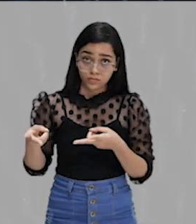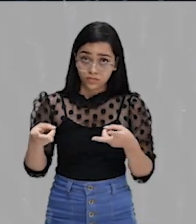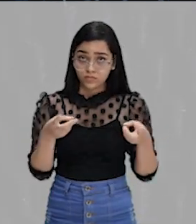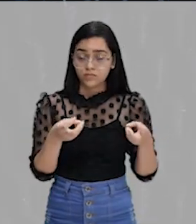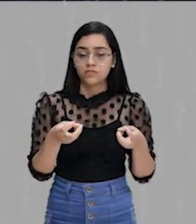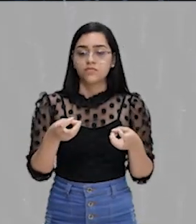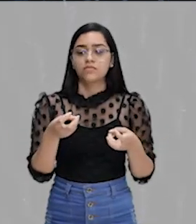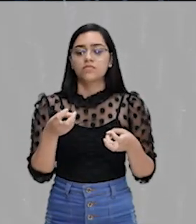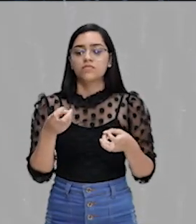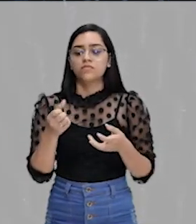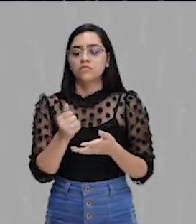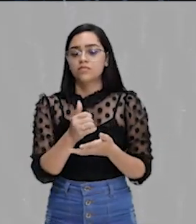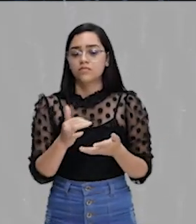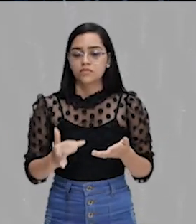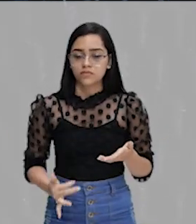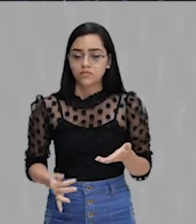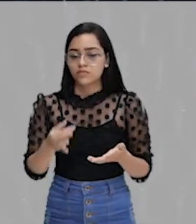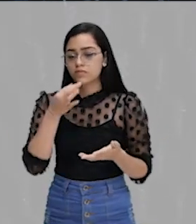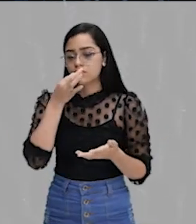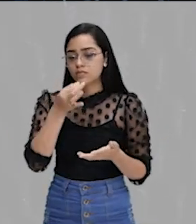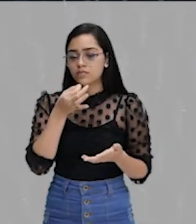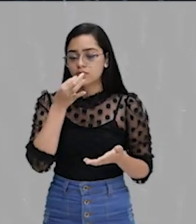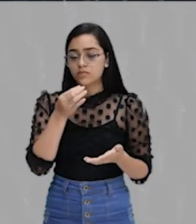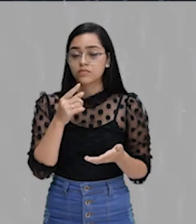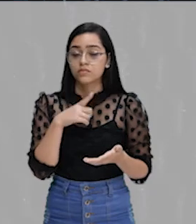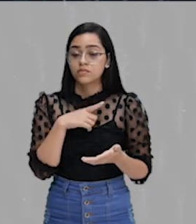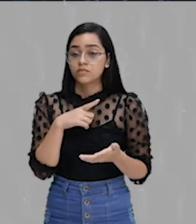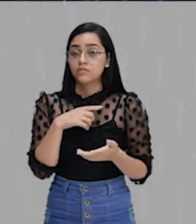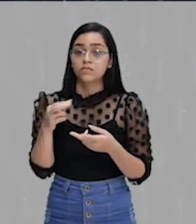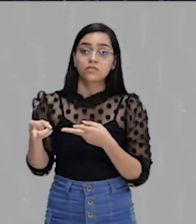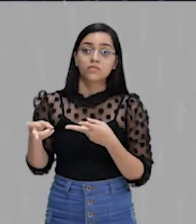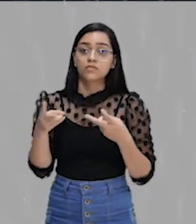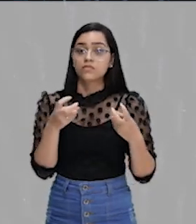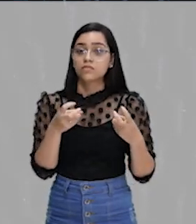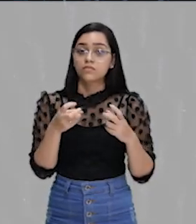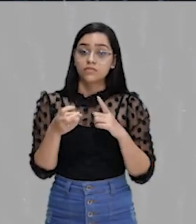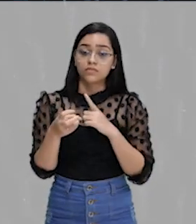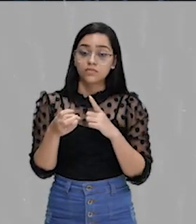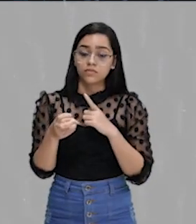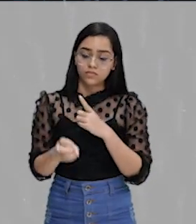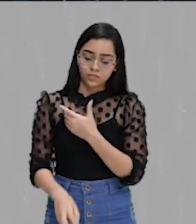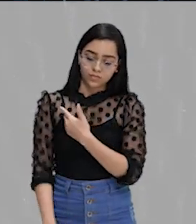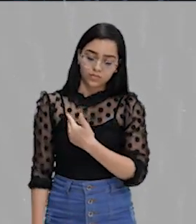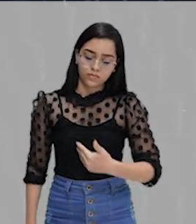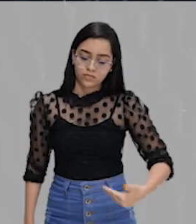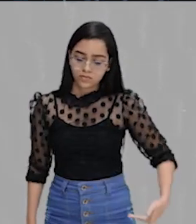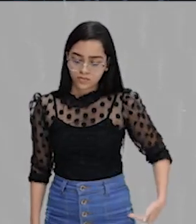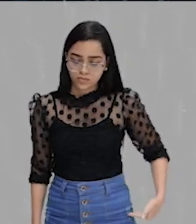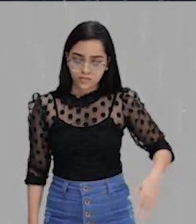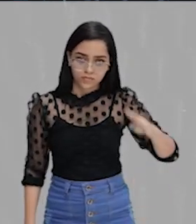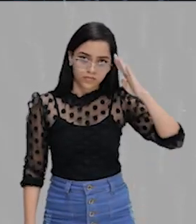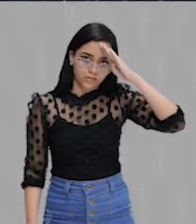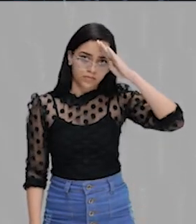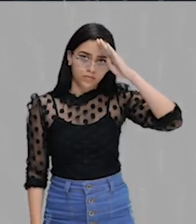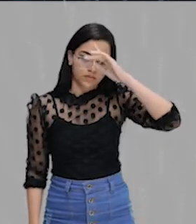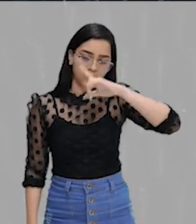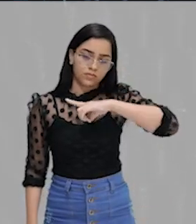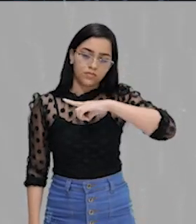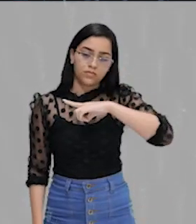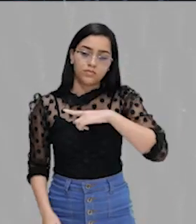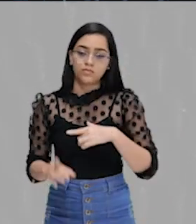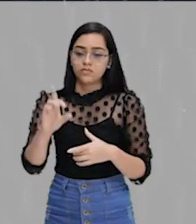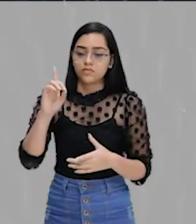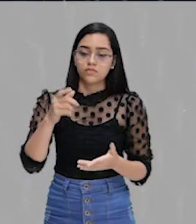exercícios comentados, iremos observar que esses governos civis militares, essas